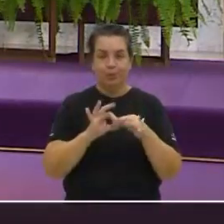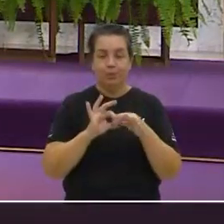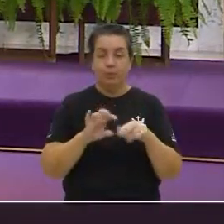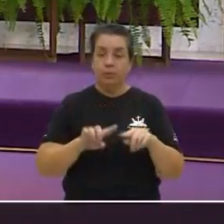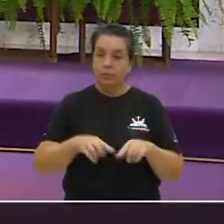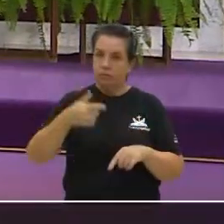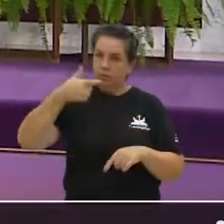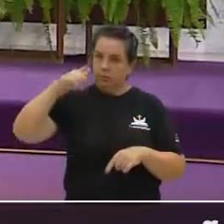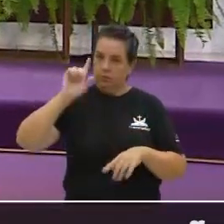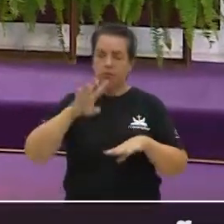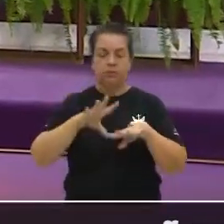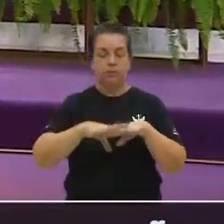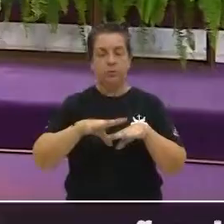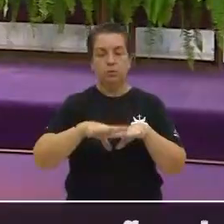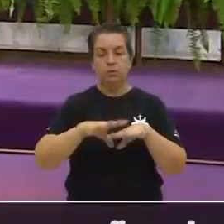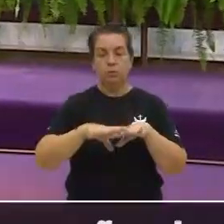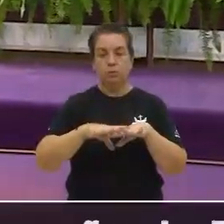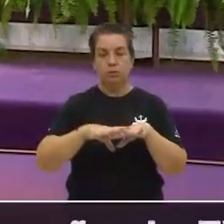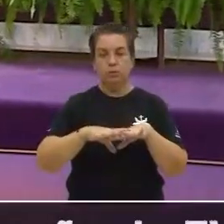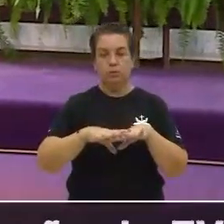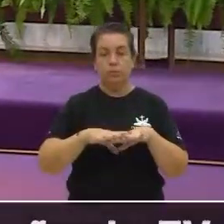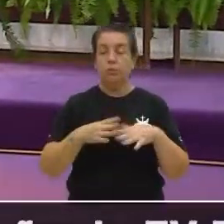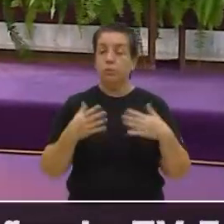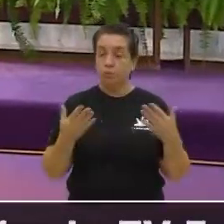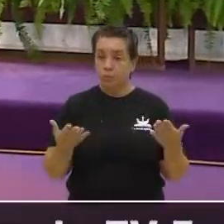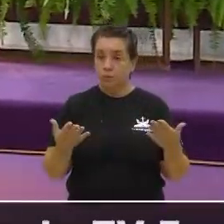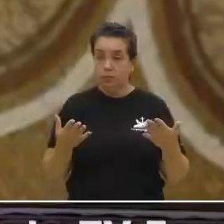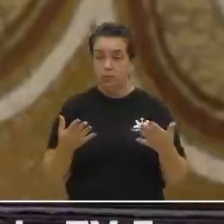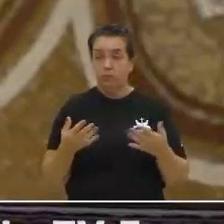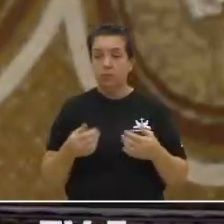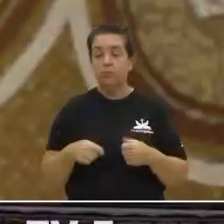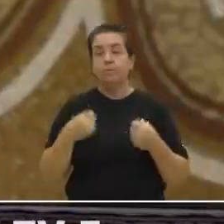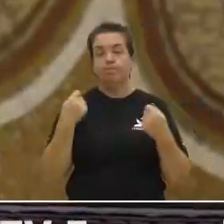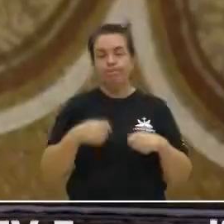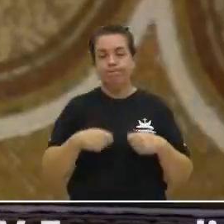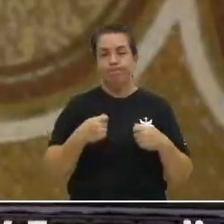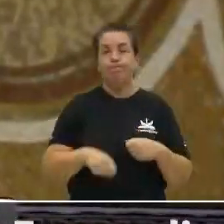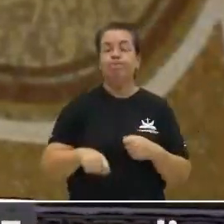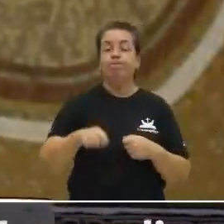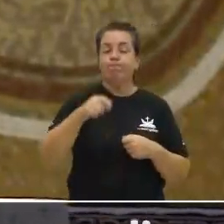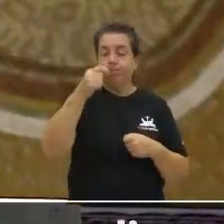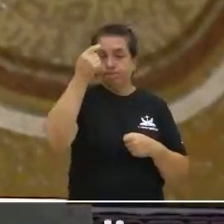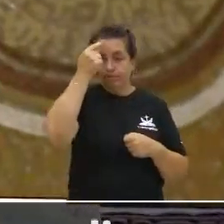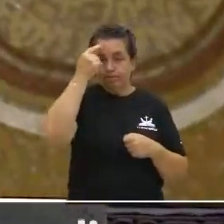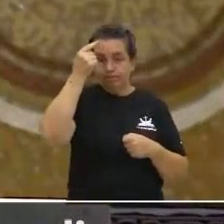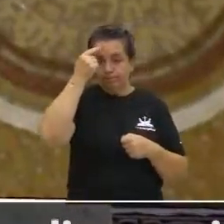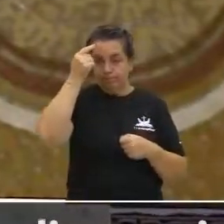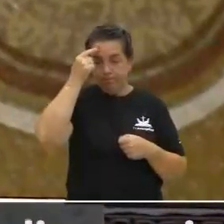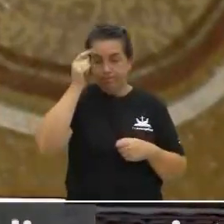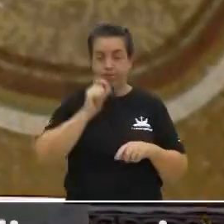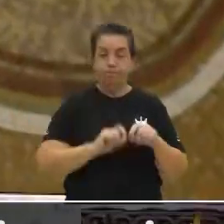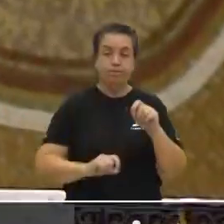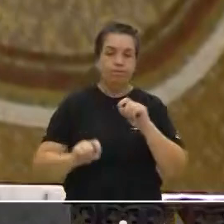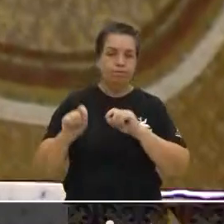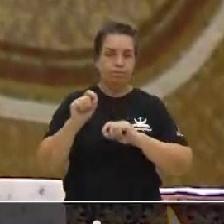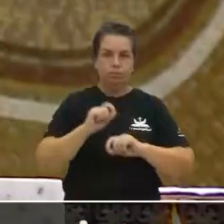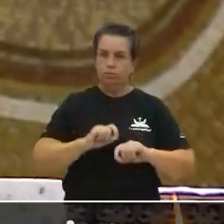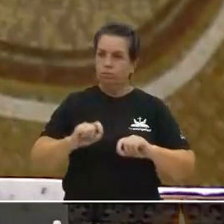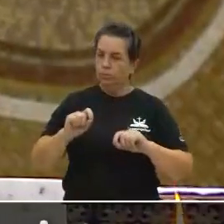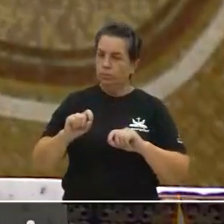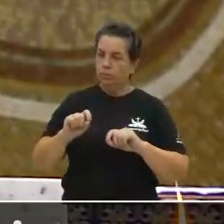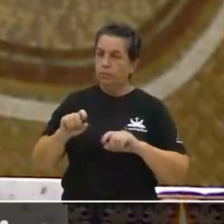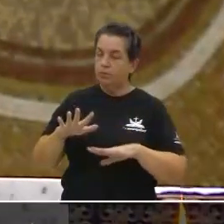confissão, e isso vamos falar hoje à noite, da confissão sacramental, que nada nos